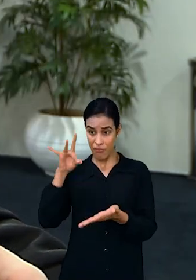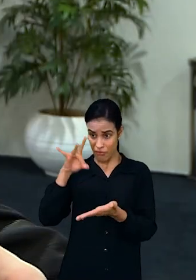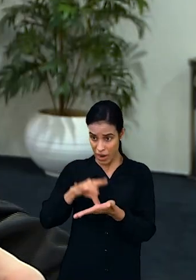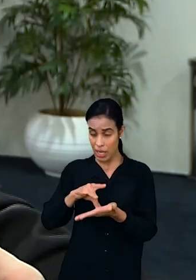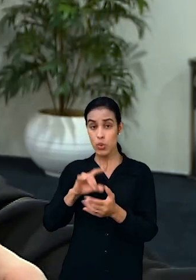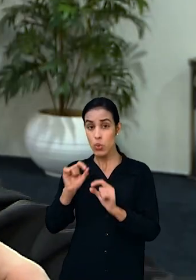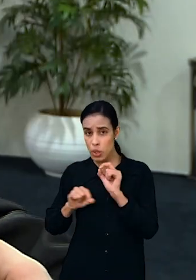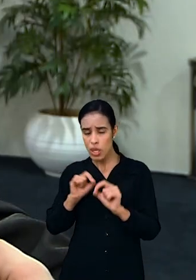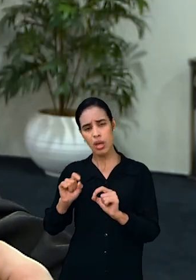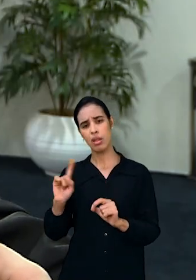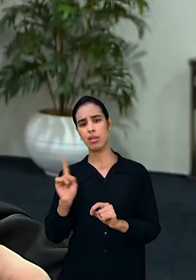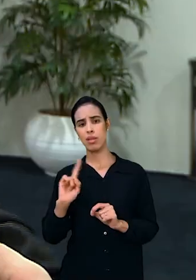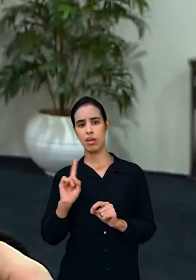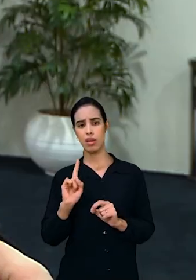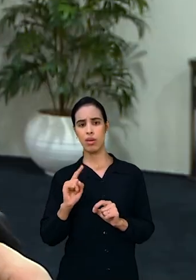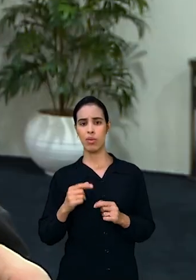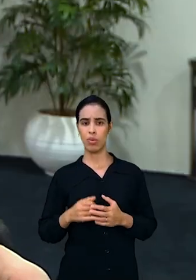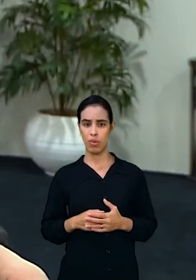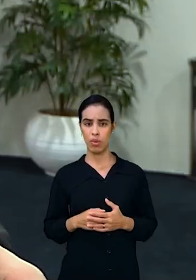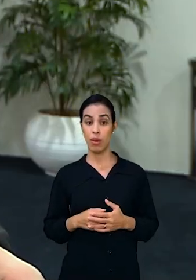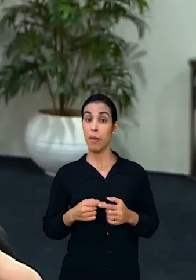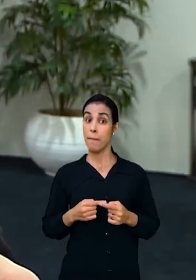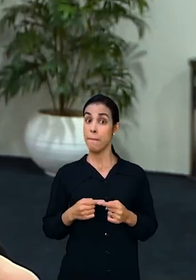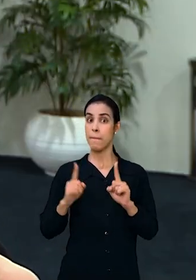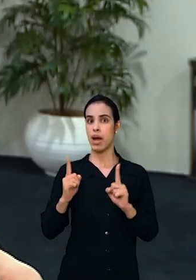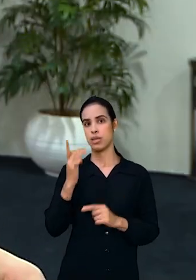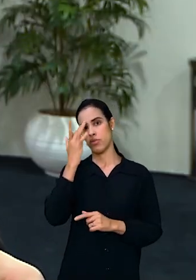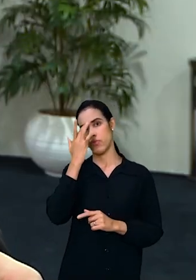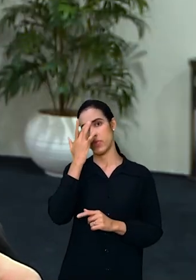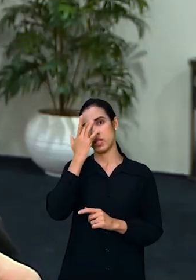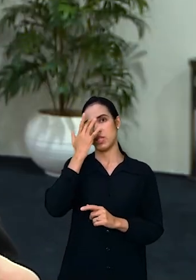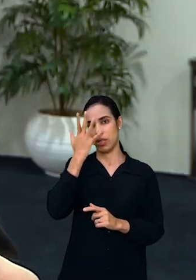que não, de maneira geral não, mas